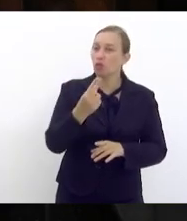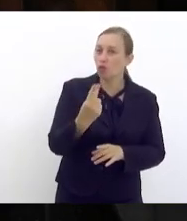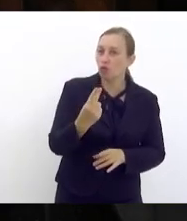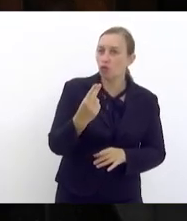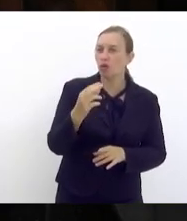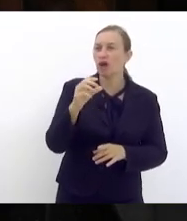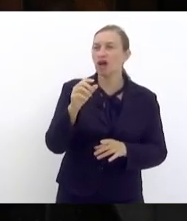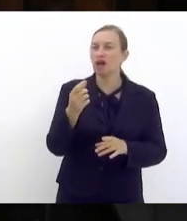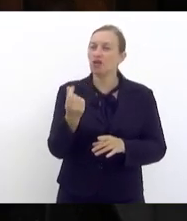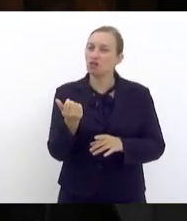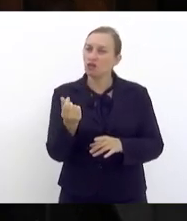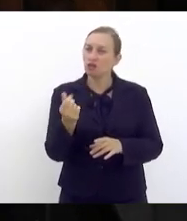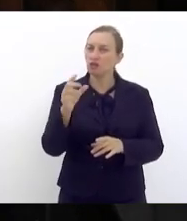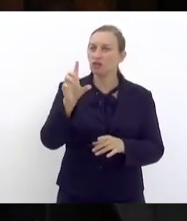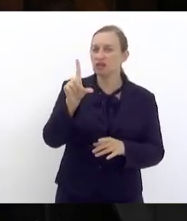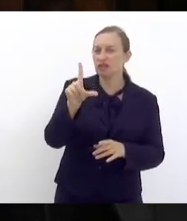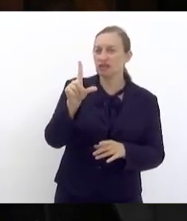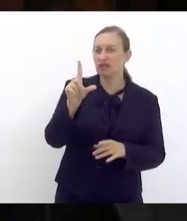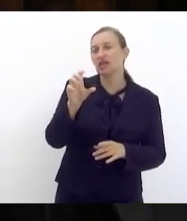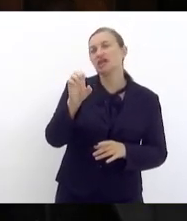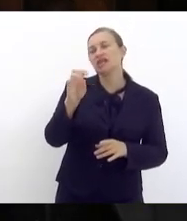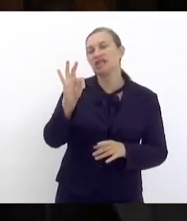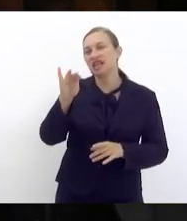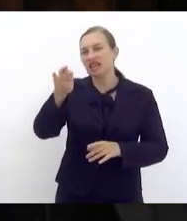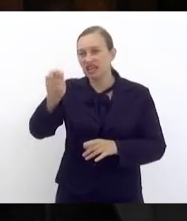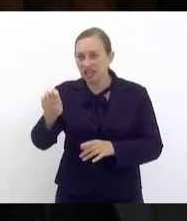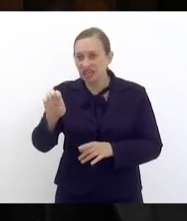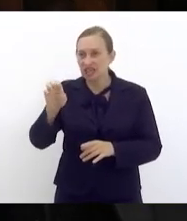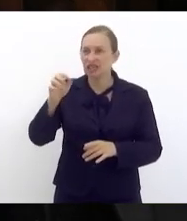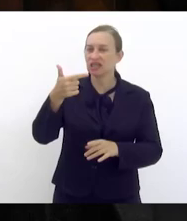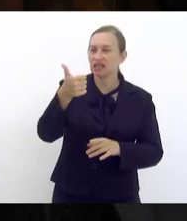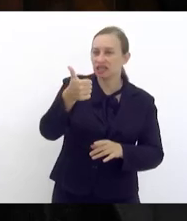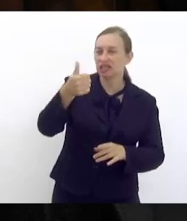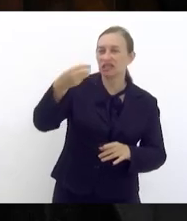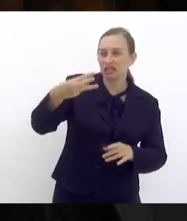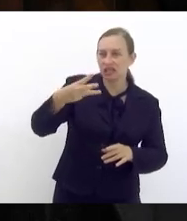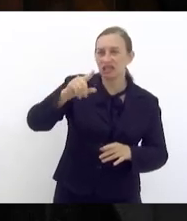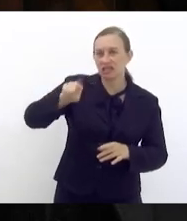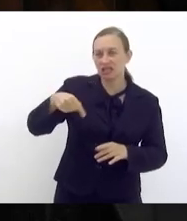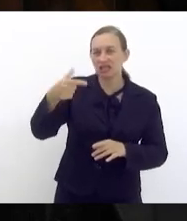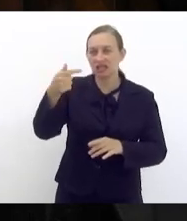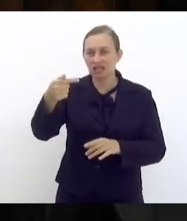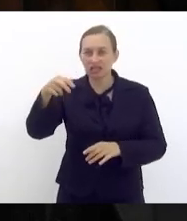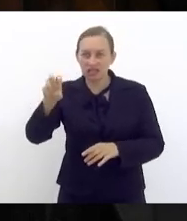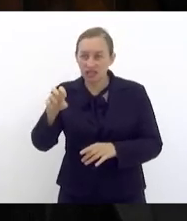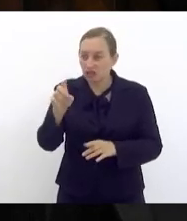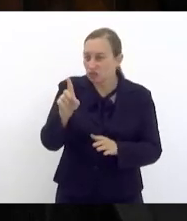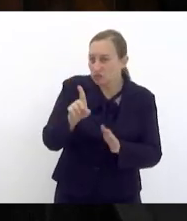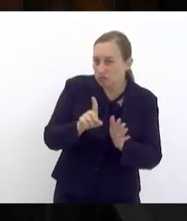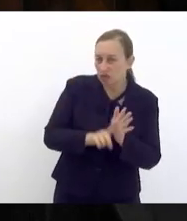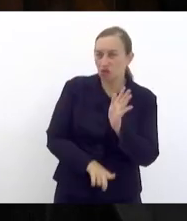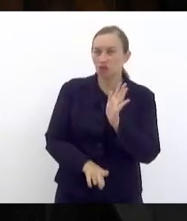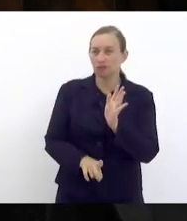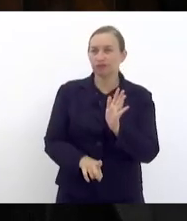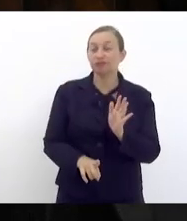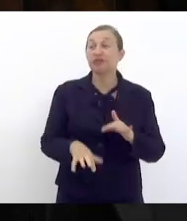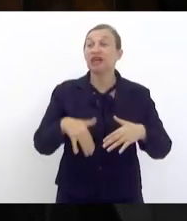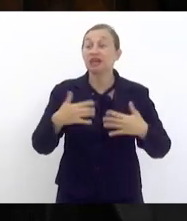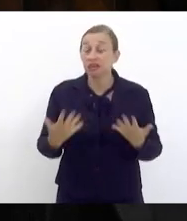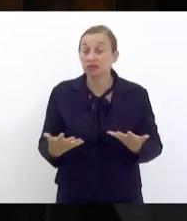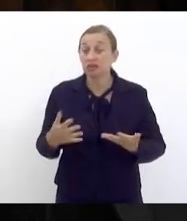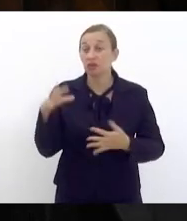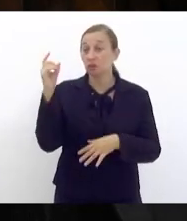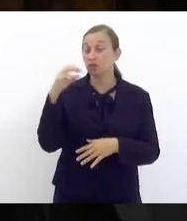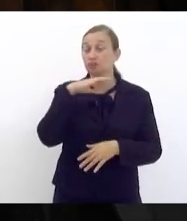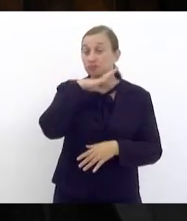de 13,75, o que for menor. Então, estamos num buraco. Então, o que aconteceu